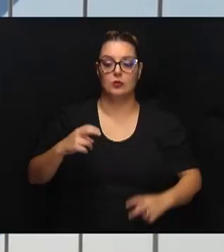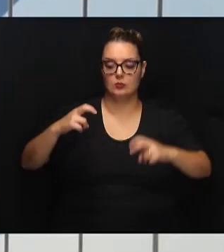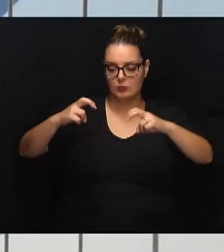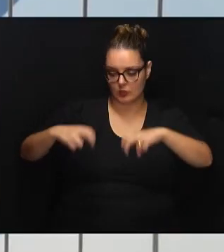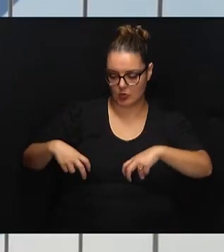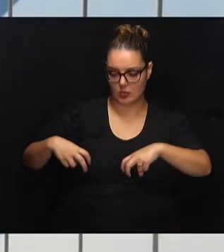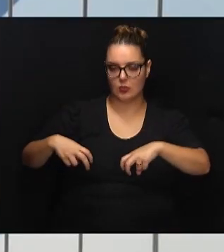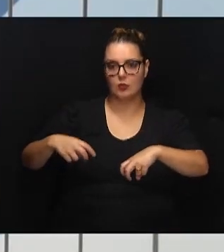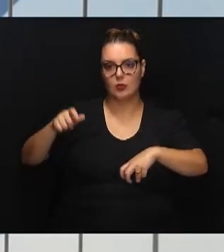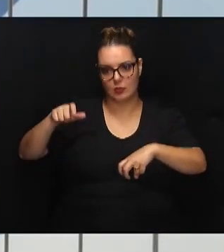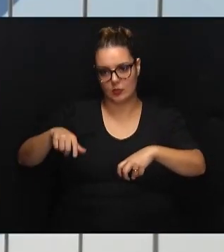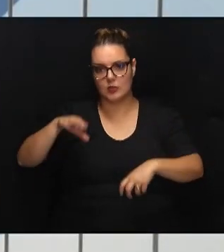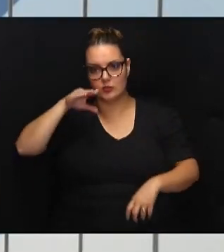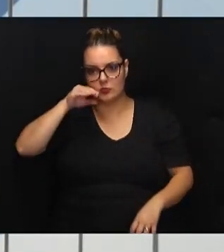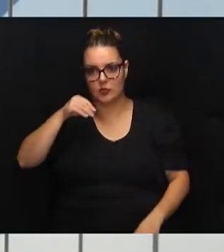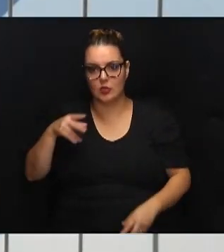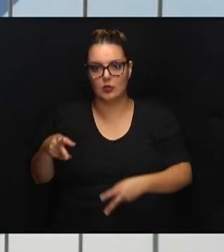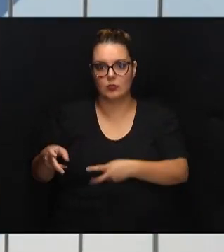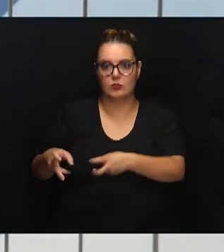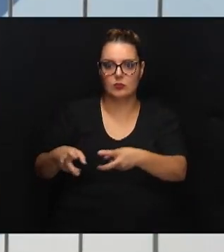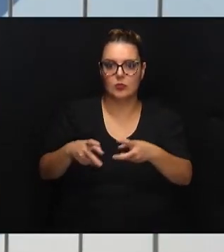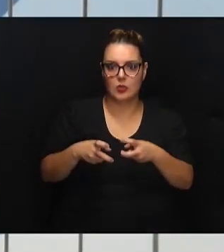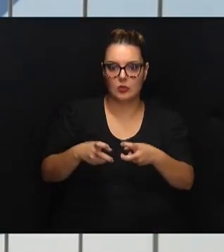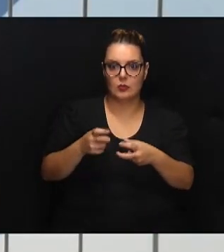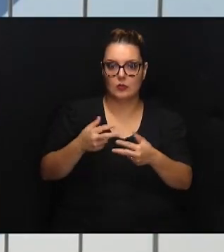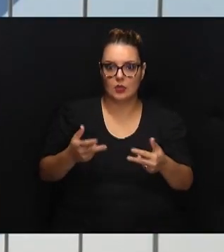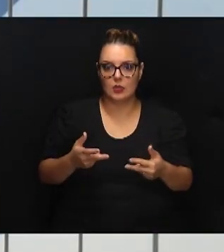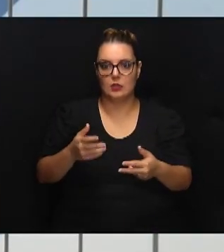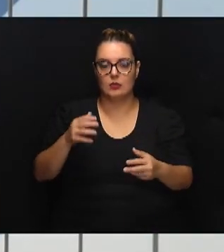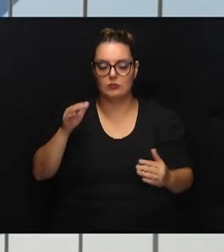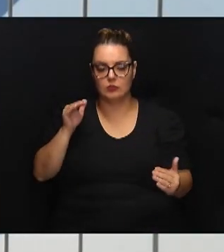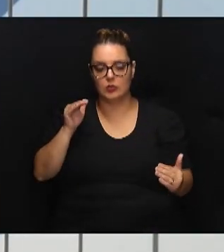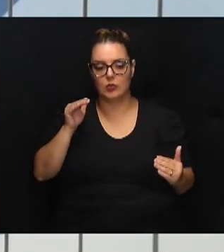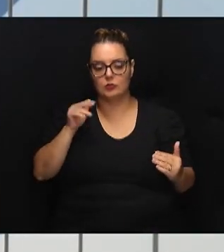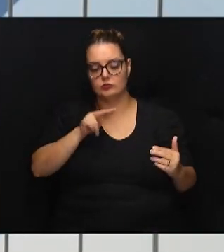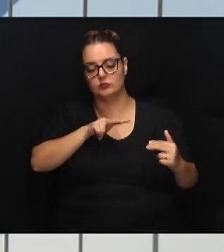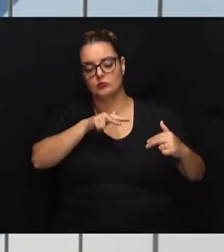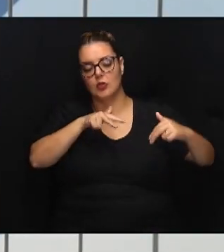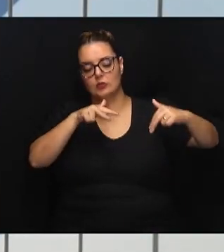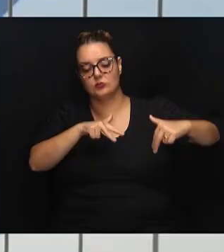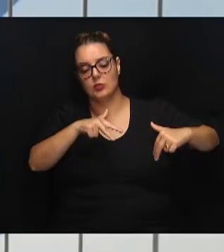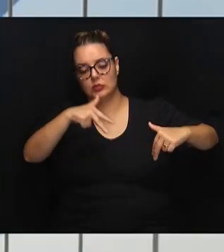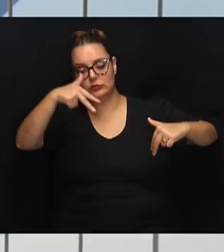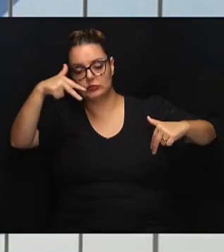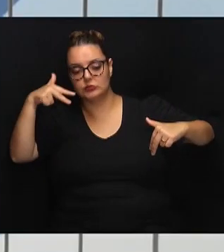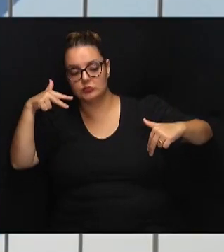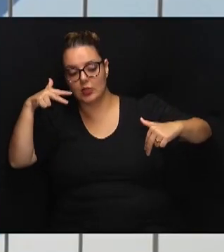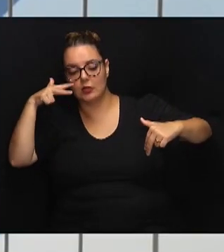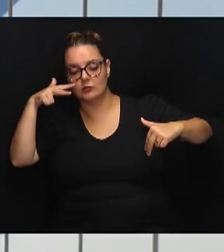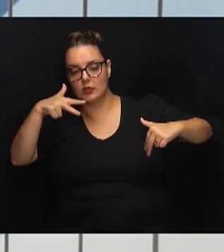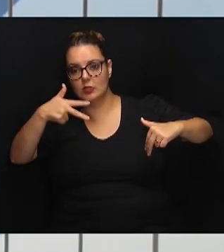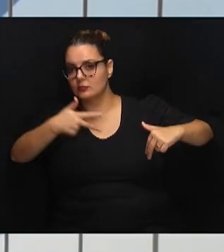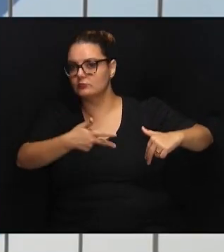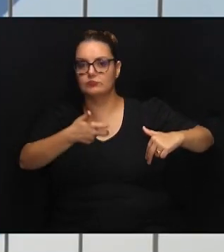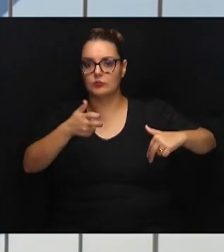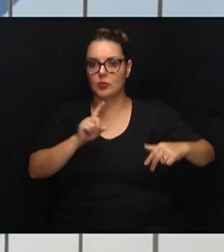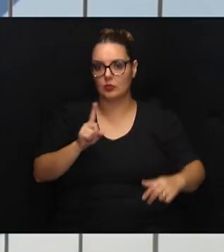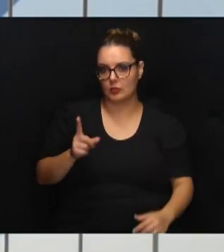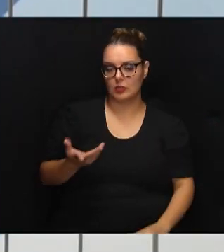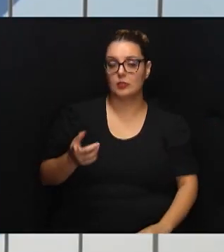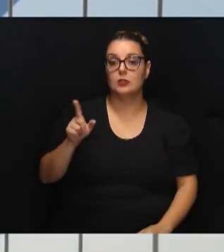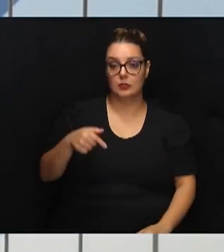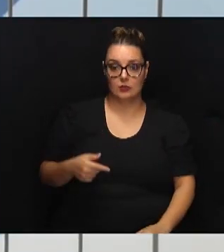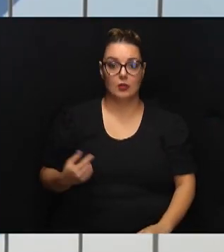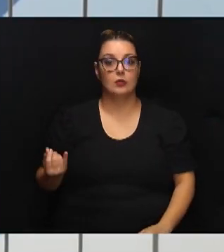aquele trabalhador, eu percebo coisas que, olhando de fora naquele tipo de trabalho, eu não vou perceber. Então, é muito